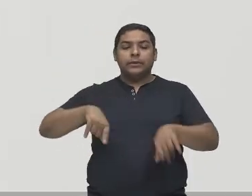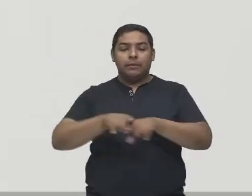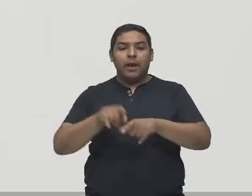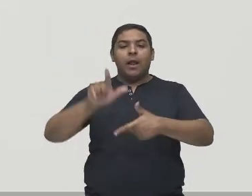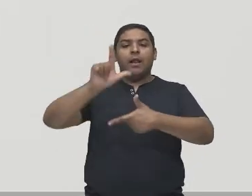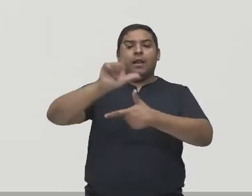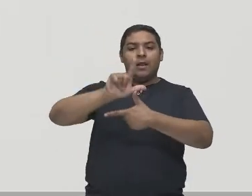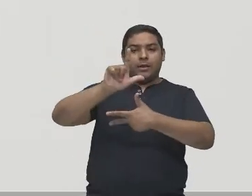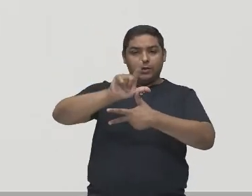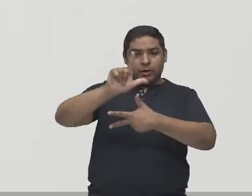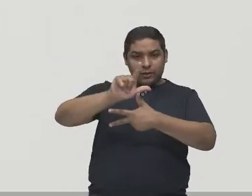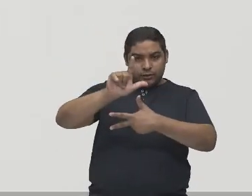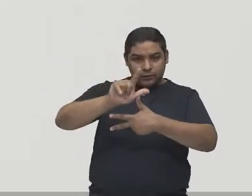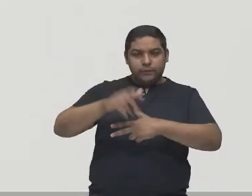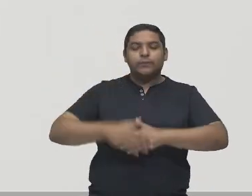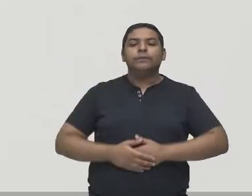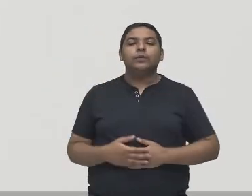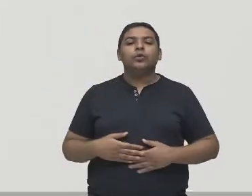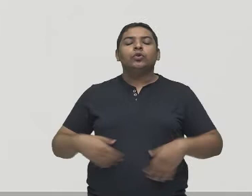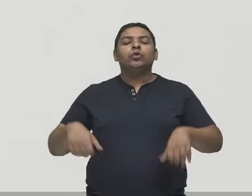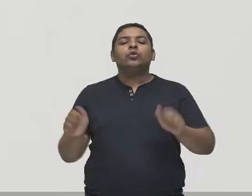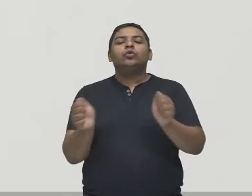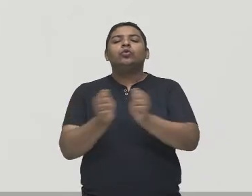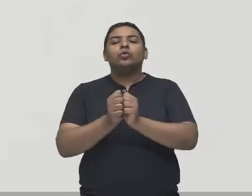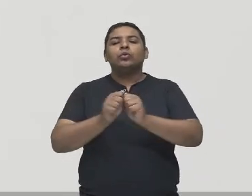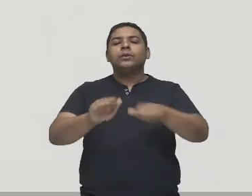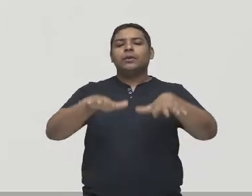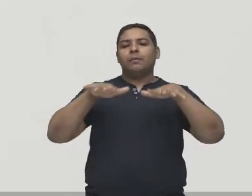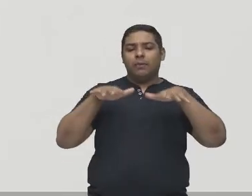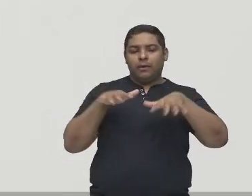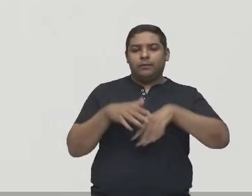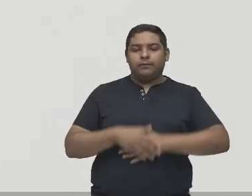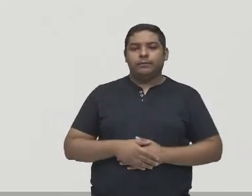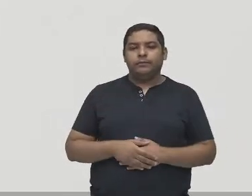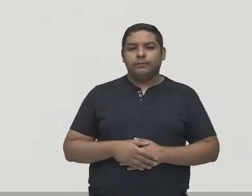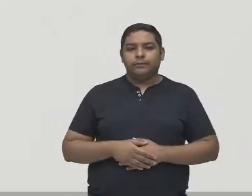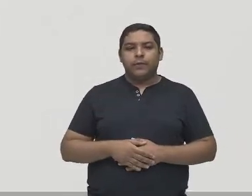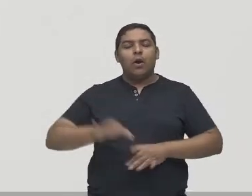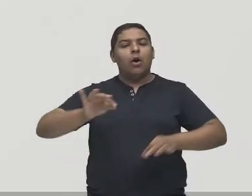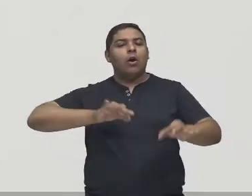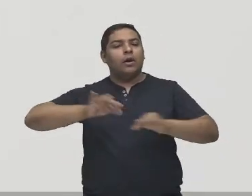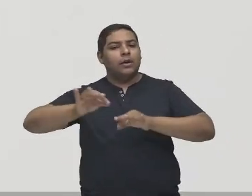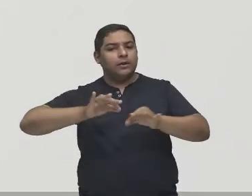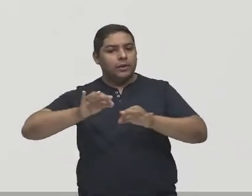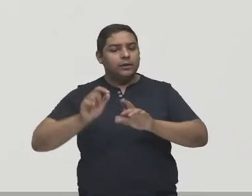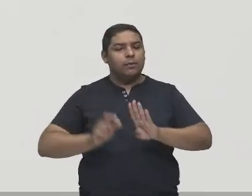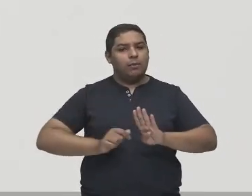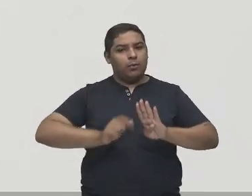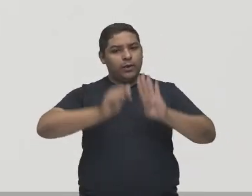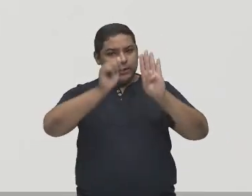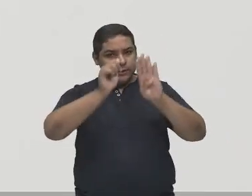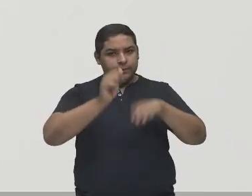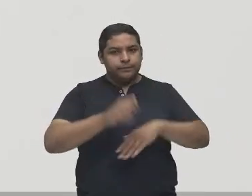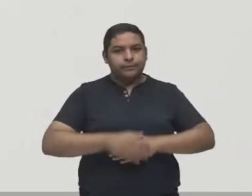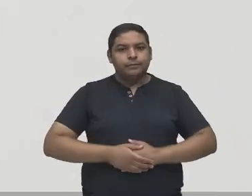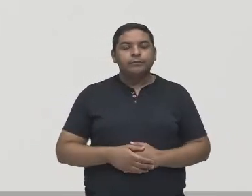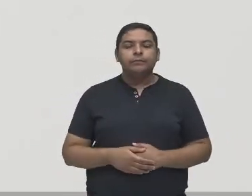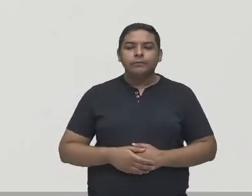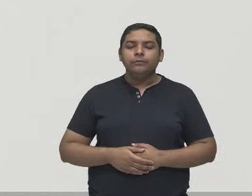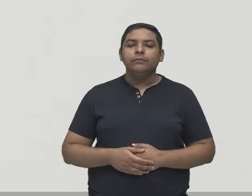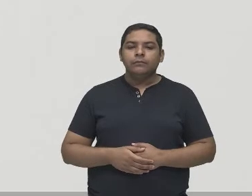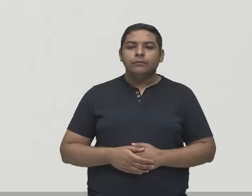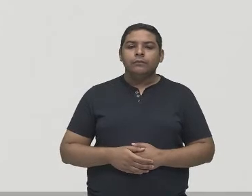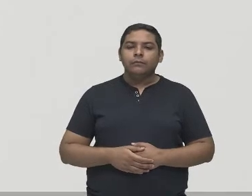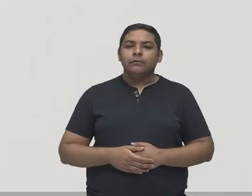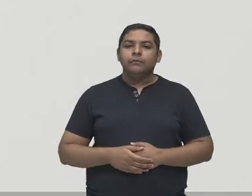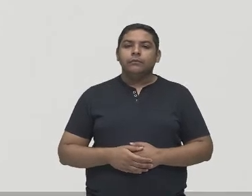justamente aí na Assembleia que nós vamos ter essa grande formação da burguesia, certo? Supriu-se os privilégios e